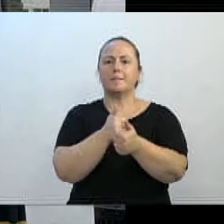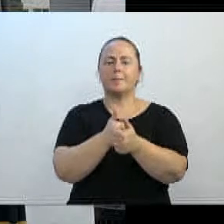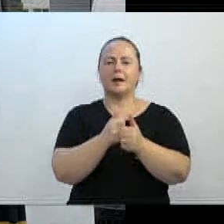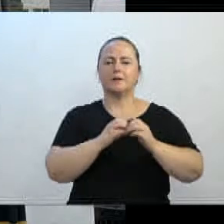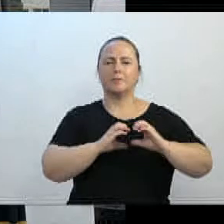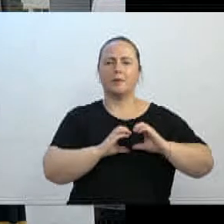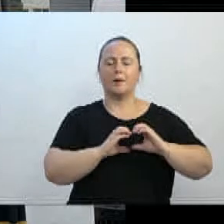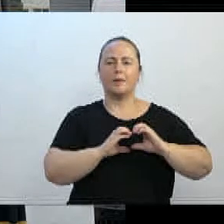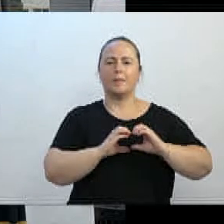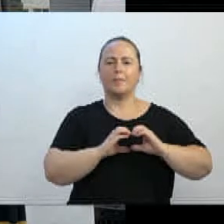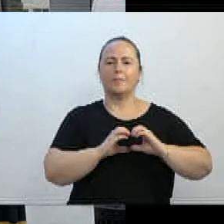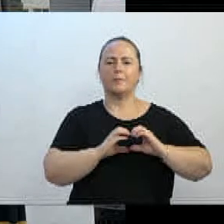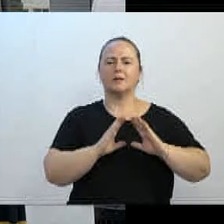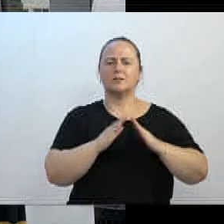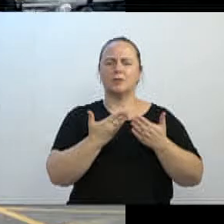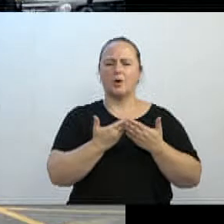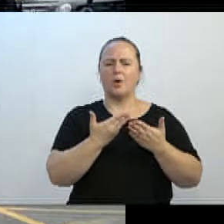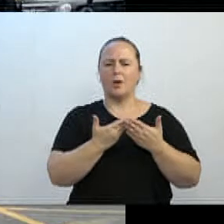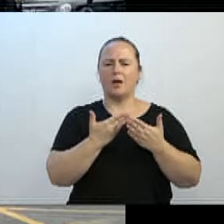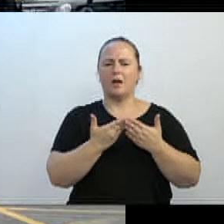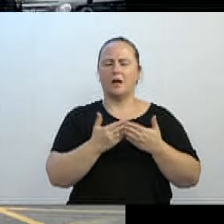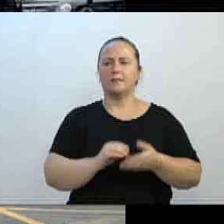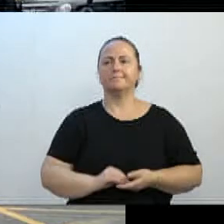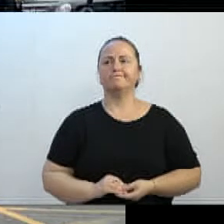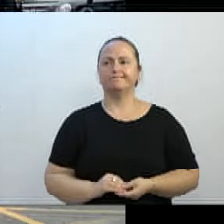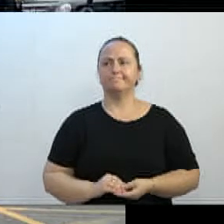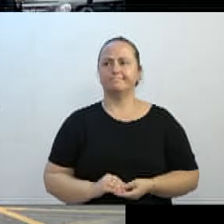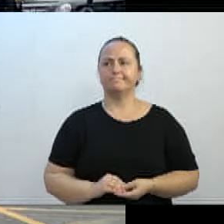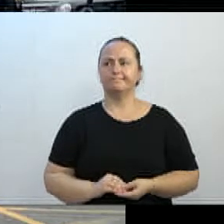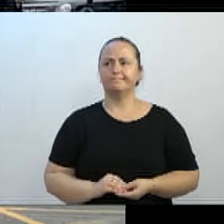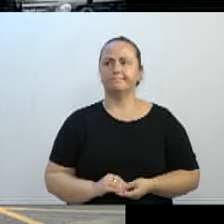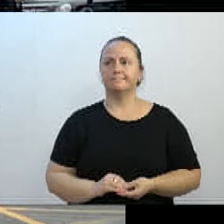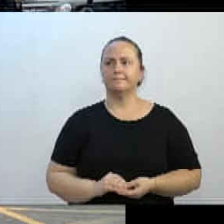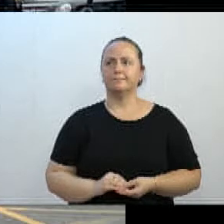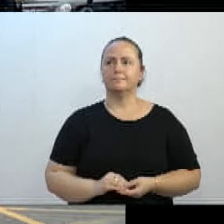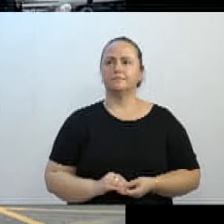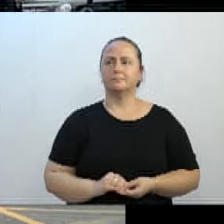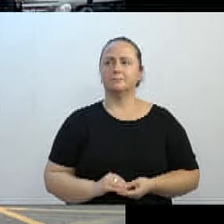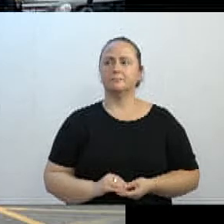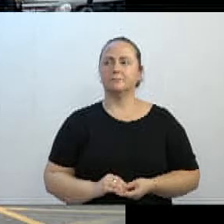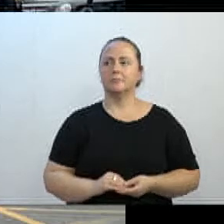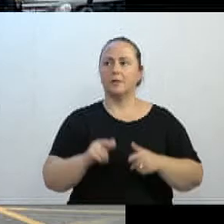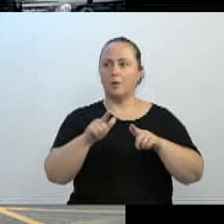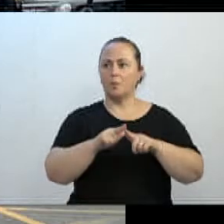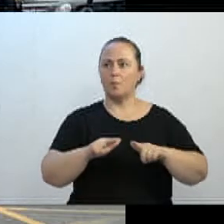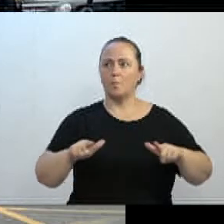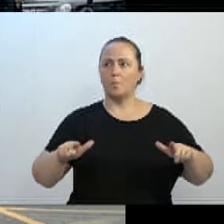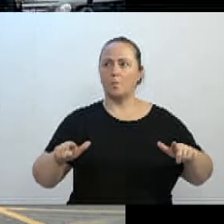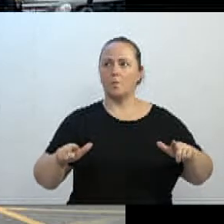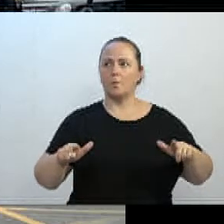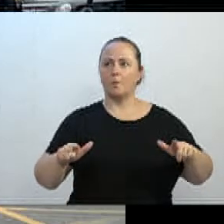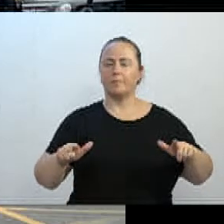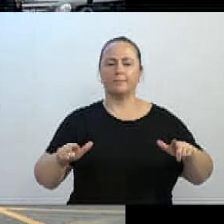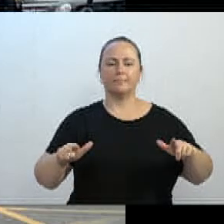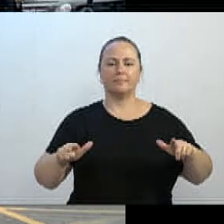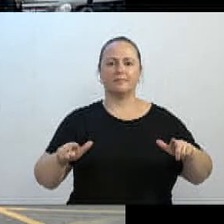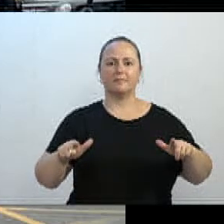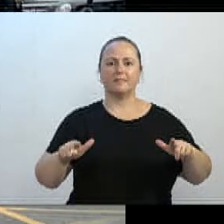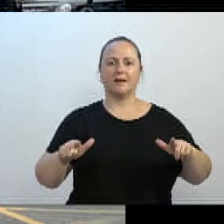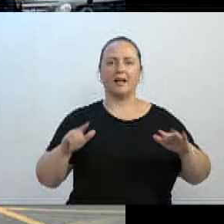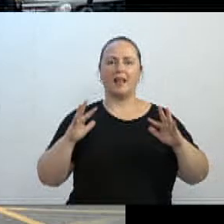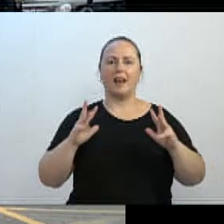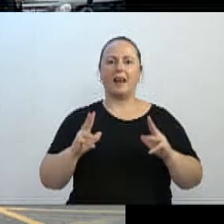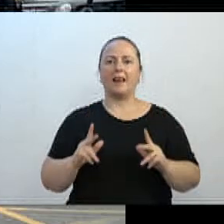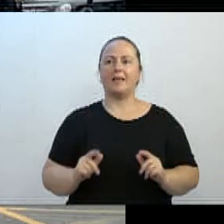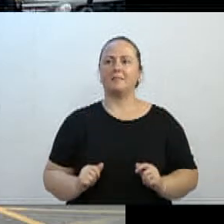Branco. Próxima imagem. Aqui a gente tem um exemplo quando não tem a fiação aérea. Olha só como a gente valoriza a nossa cidade, como